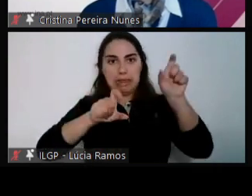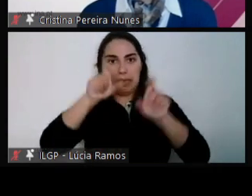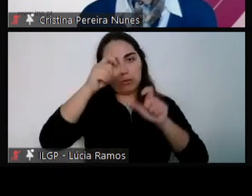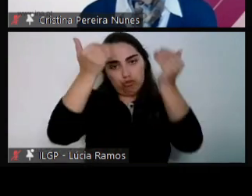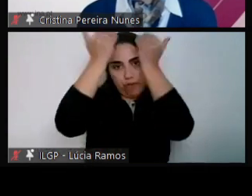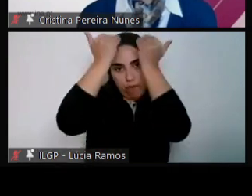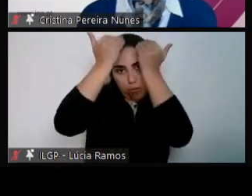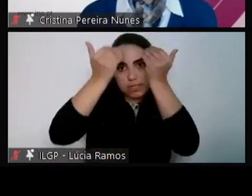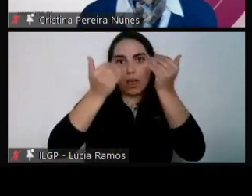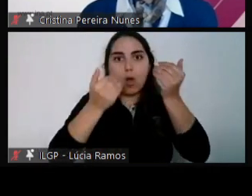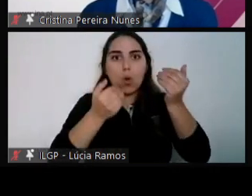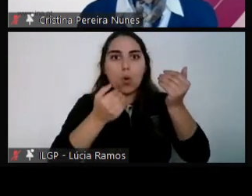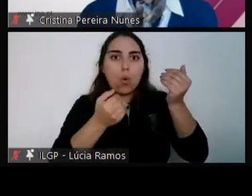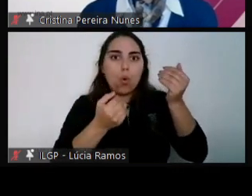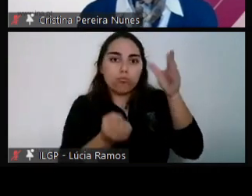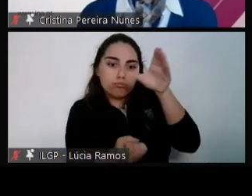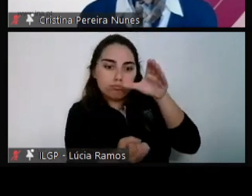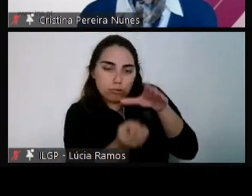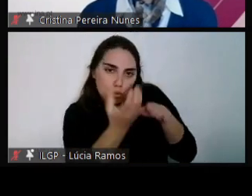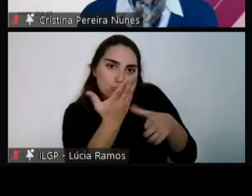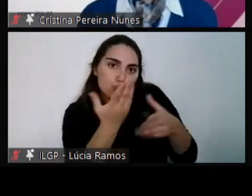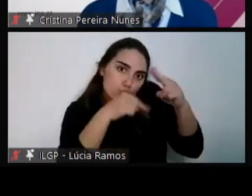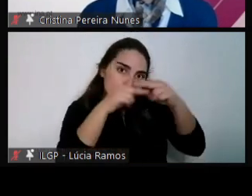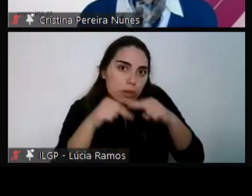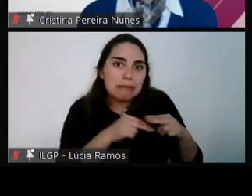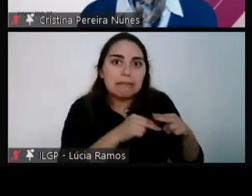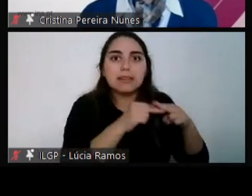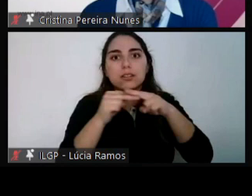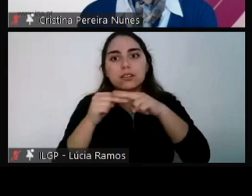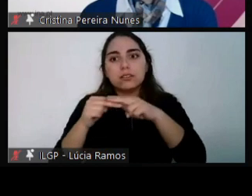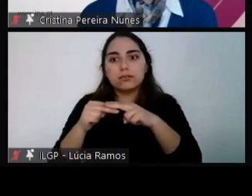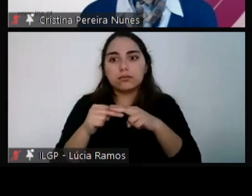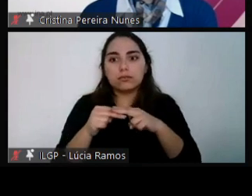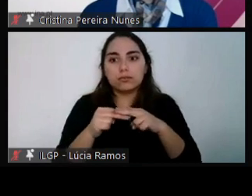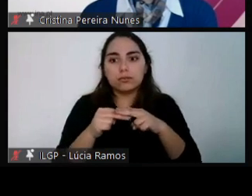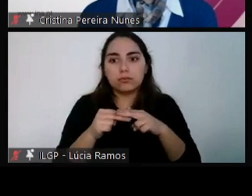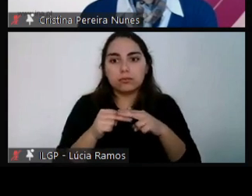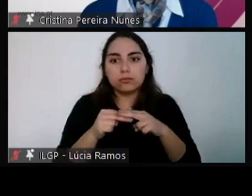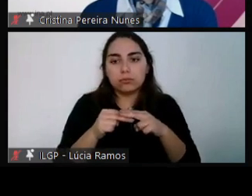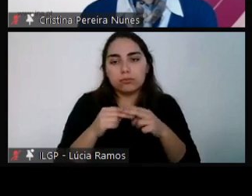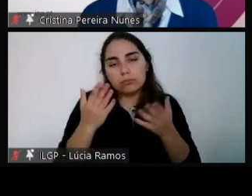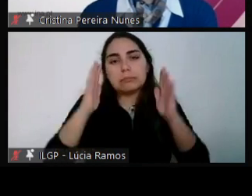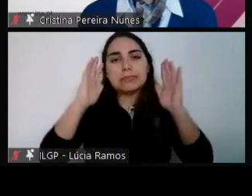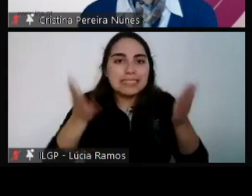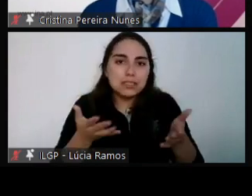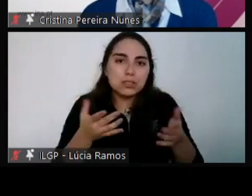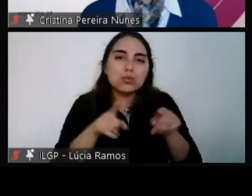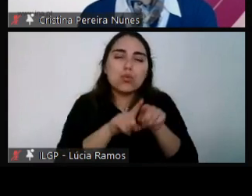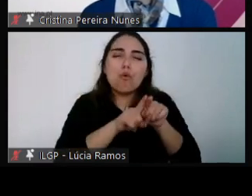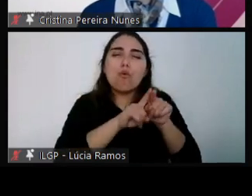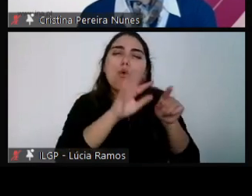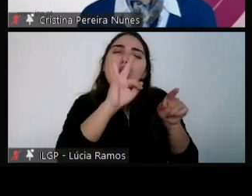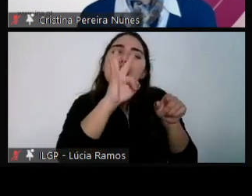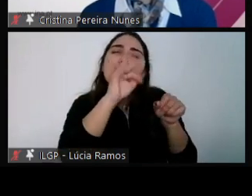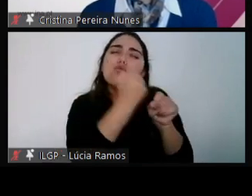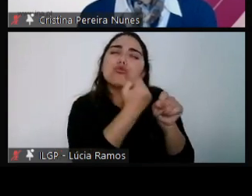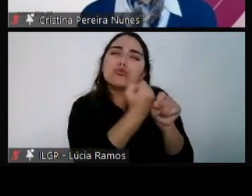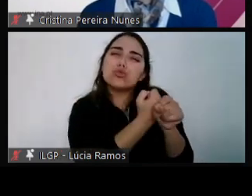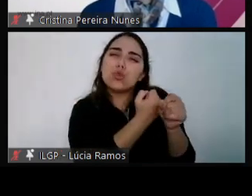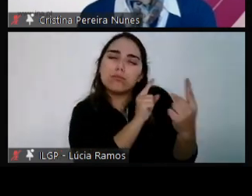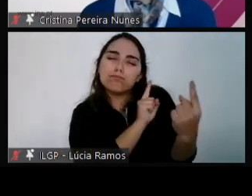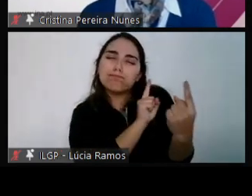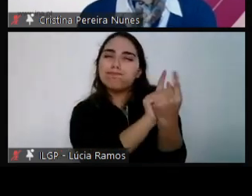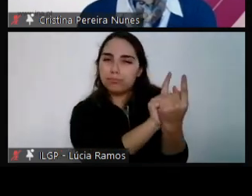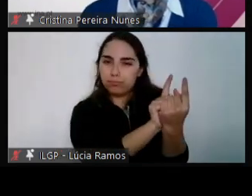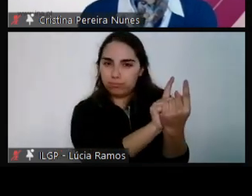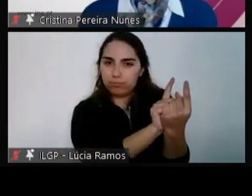estivermos a falar de projetos complexos, de complexidade elevada, precisamos sempre desses fornecedores de sistemas de informação, obviamente. Mas está a acontecer aqui uma coisa